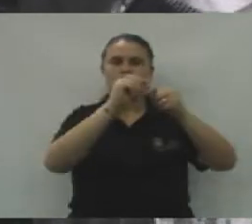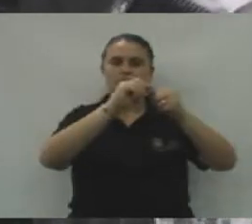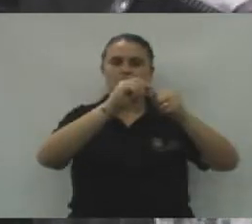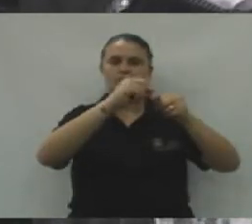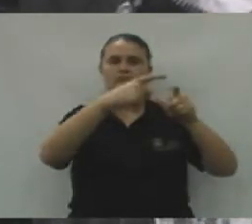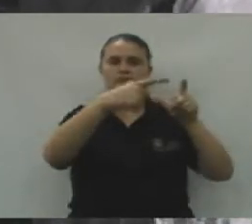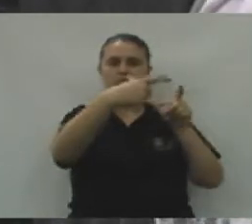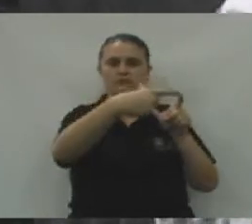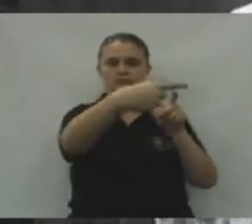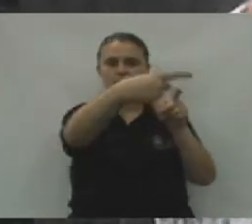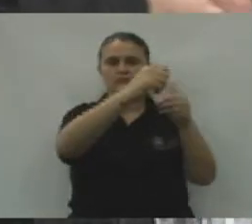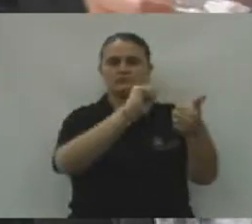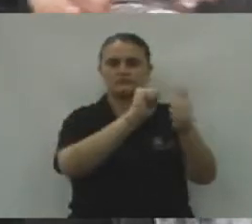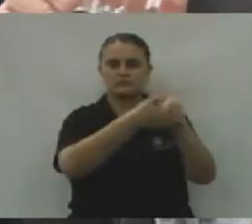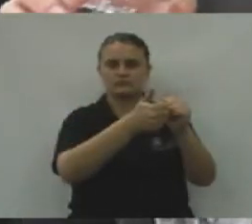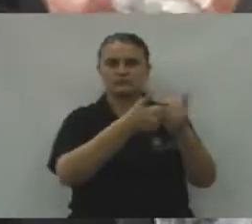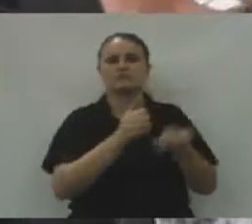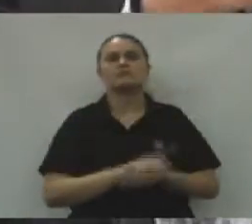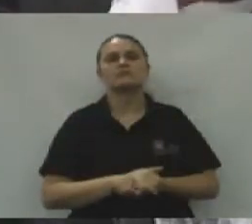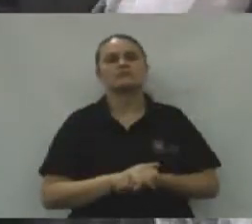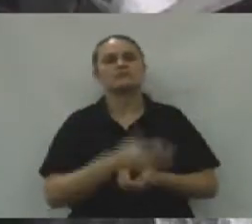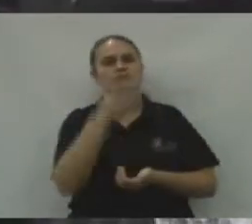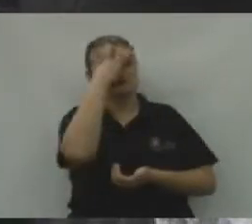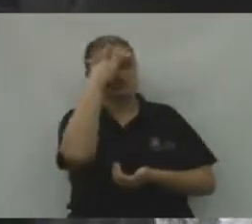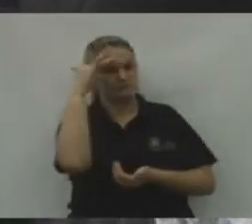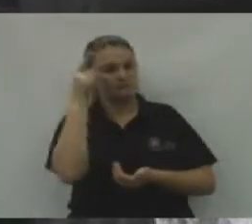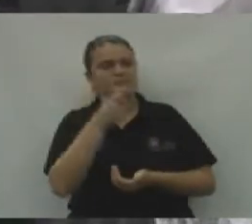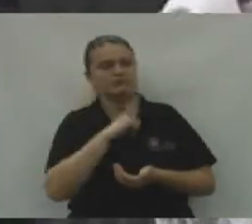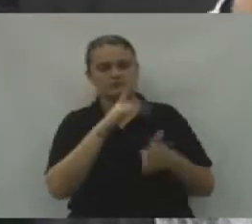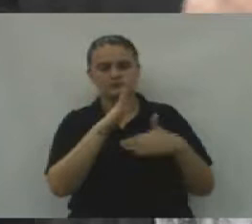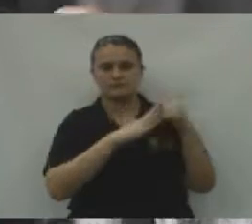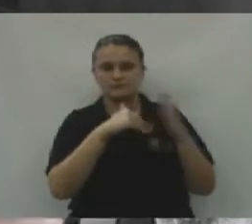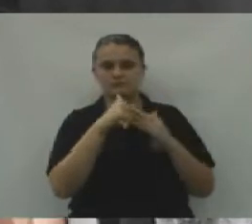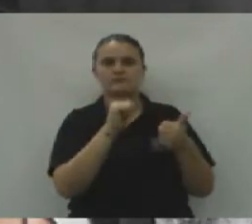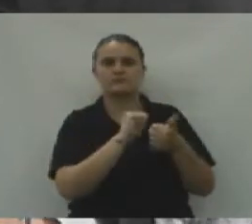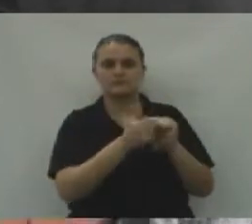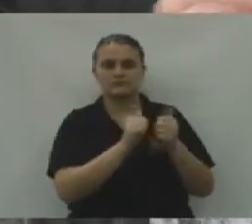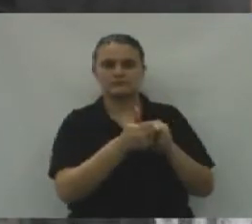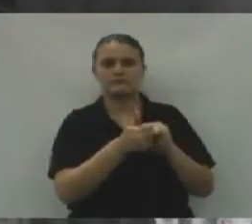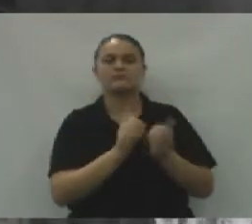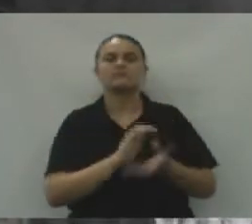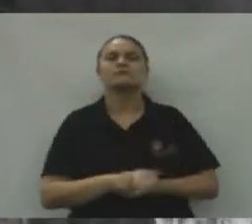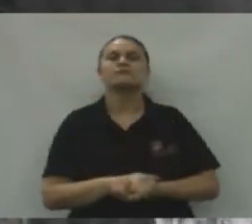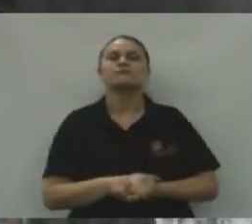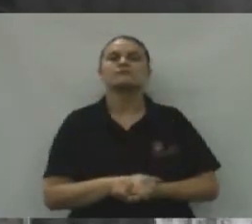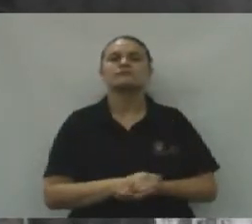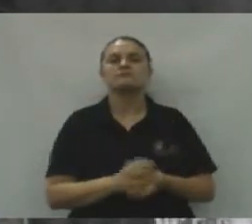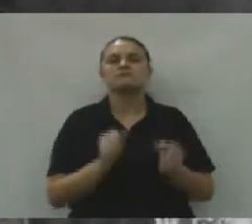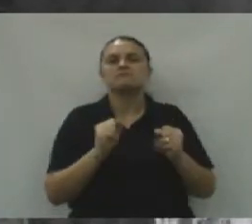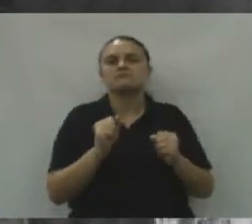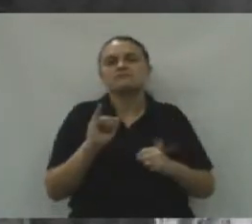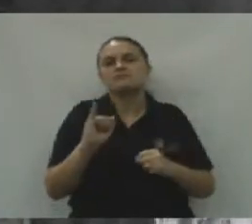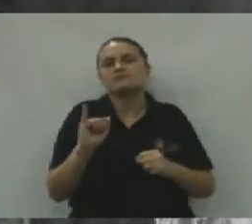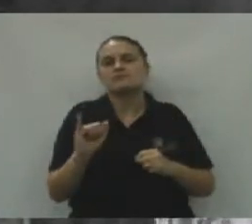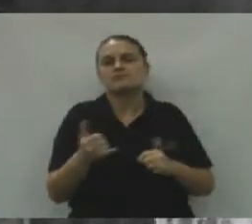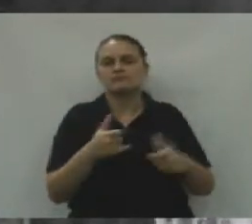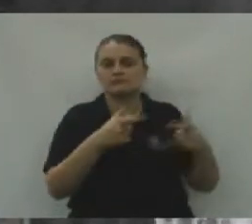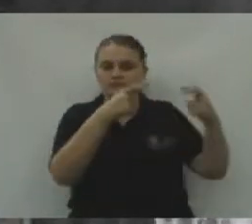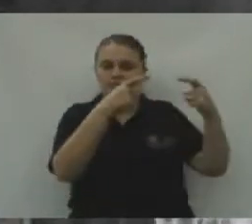que ali, num local onde as pessoas já praticam esportes de maneira precária, possam, num só